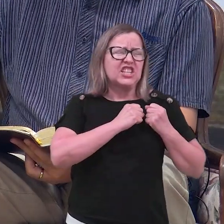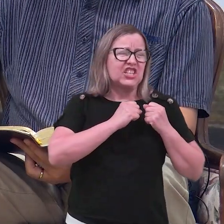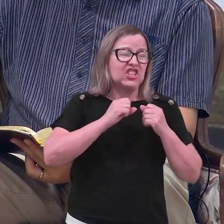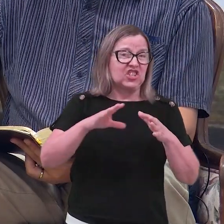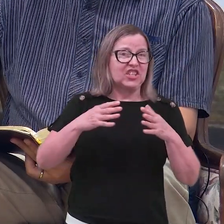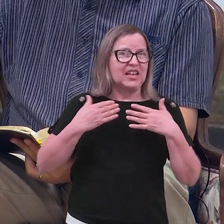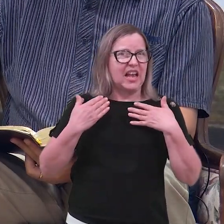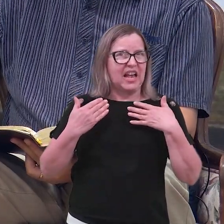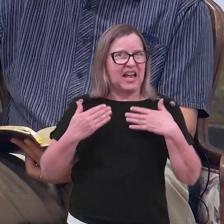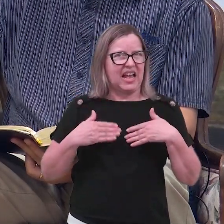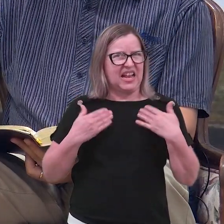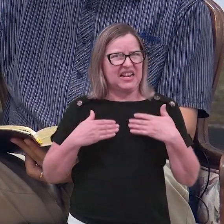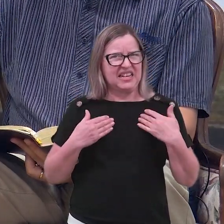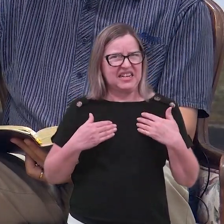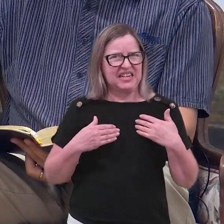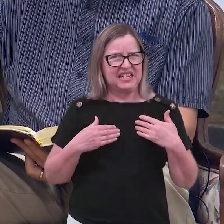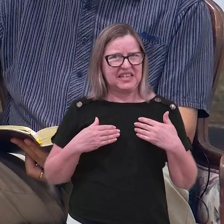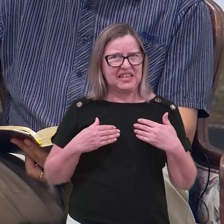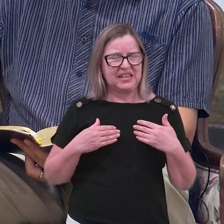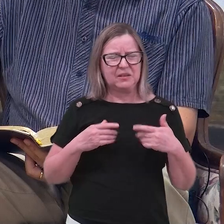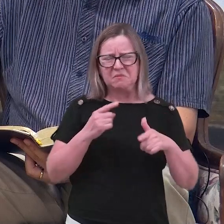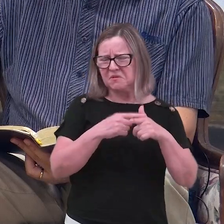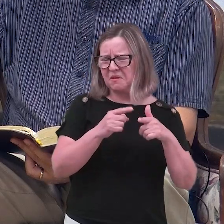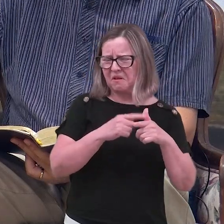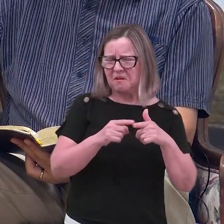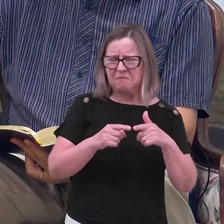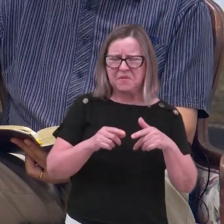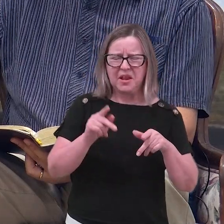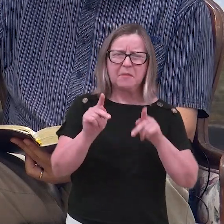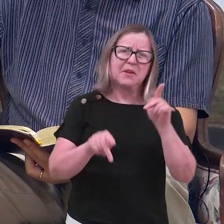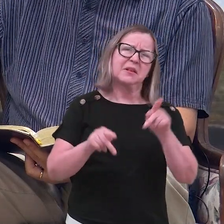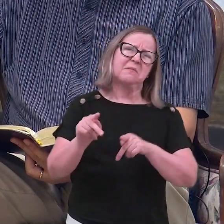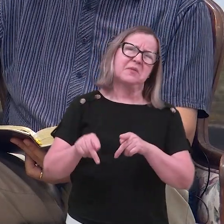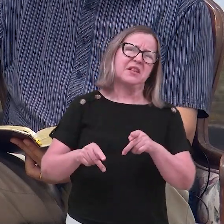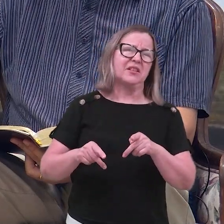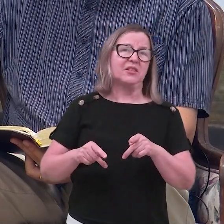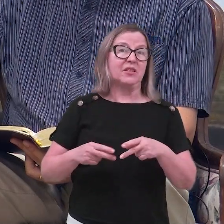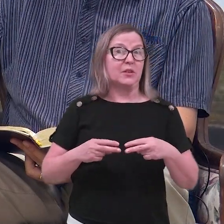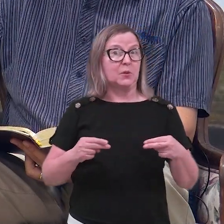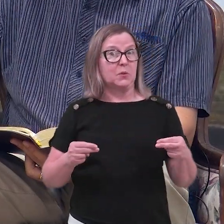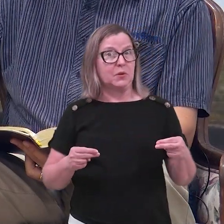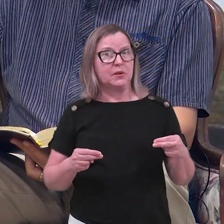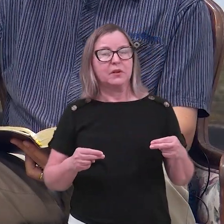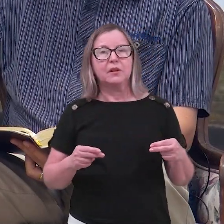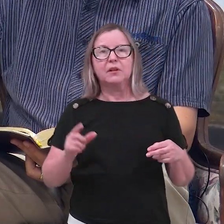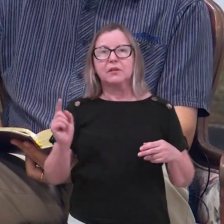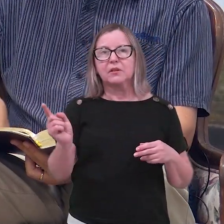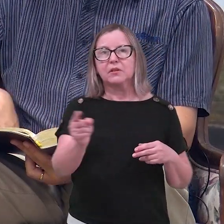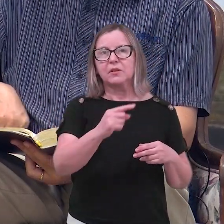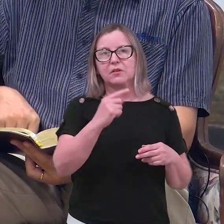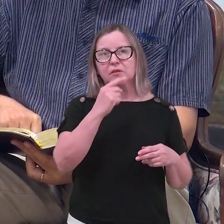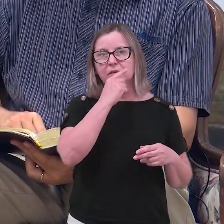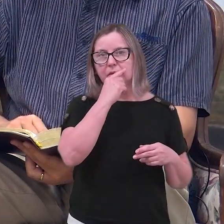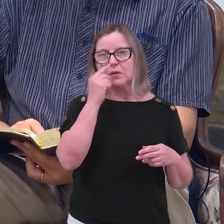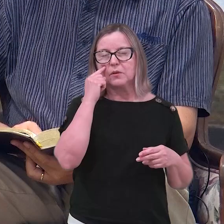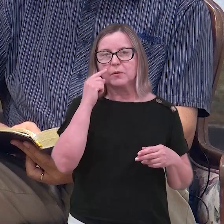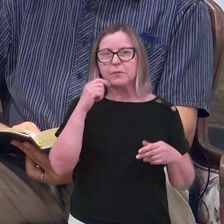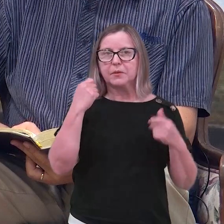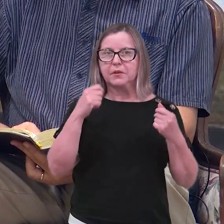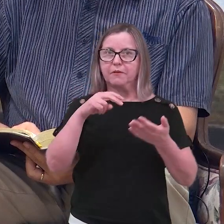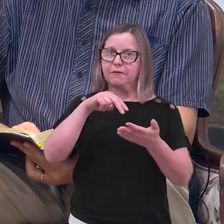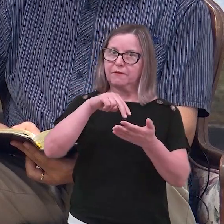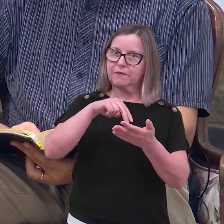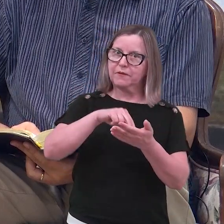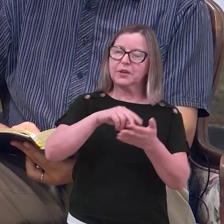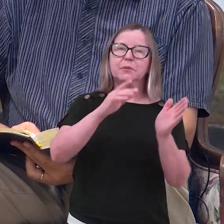circunstâncias, pessoas, coisas, a ansiedade, a preocupação. Os nossos olhos precisam estar voltados para Jesus, o